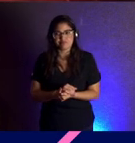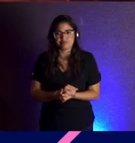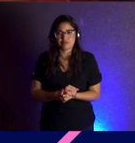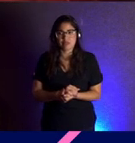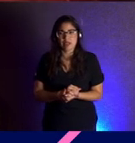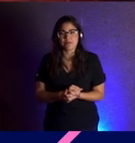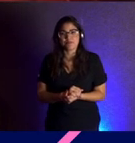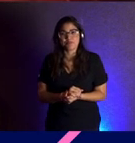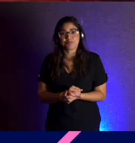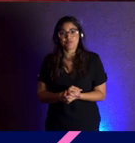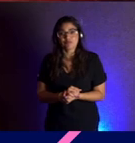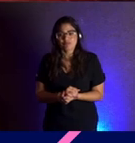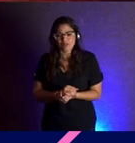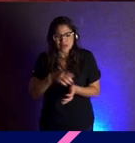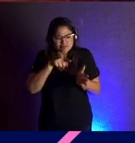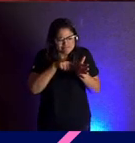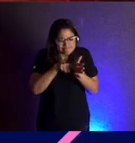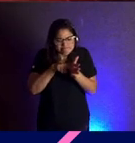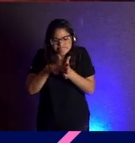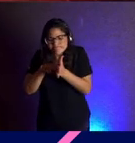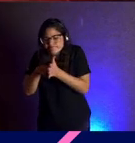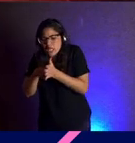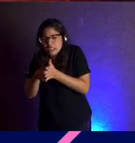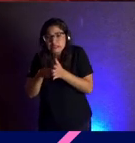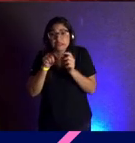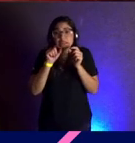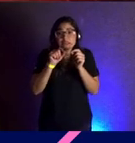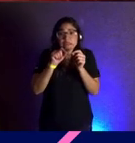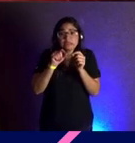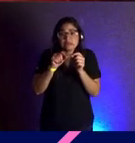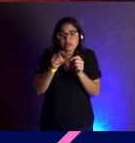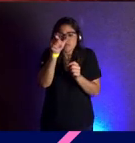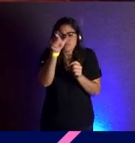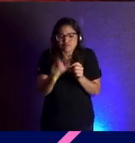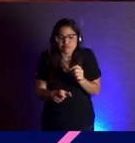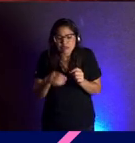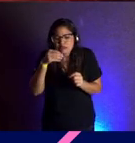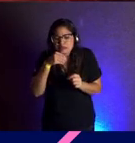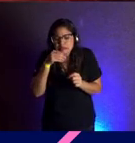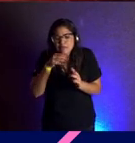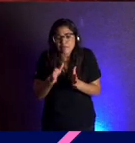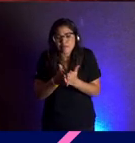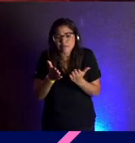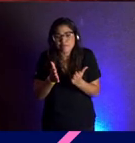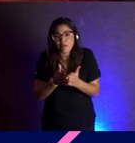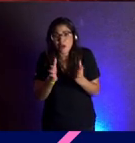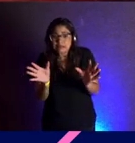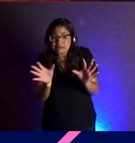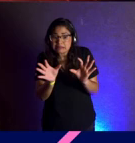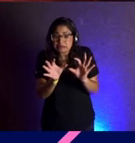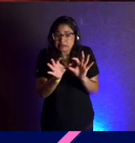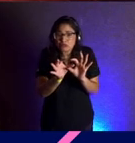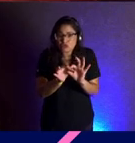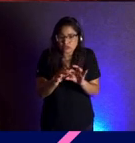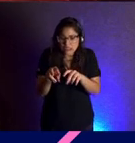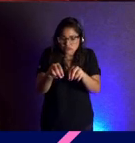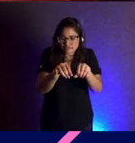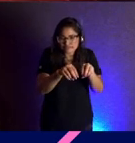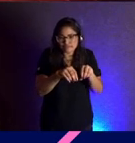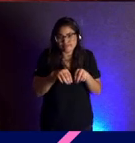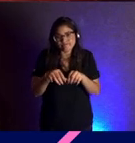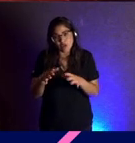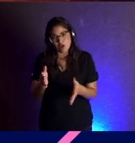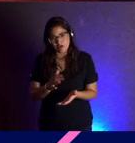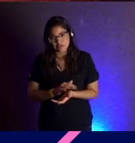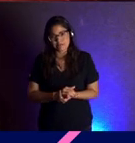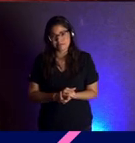o mapeamento de vulnerabilidade está associado com o histórico de relação daquela comunidade com o território. Muito mais do que uma... Muito mais não,